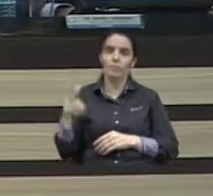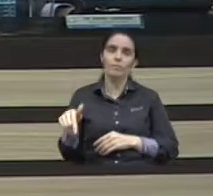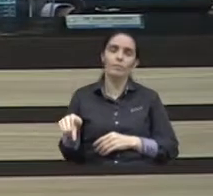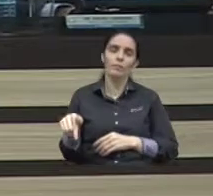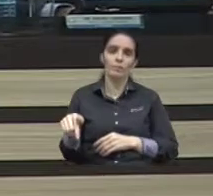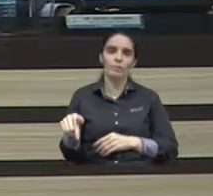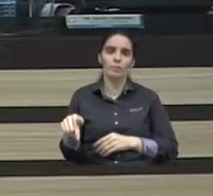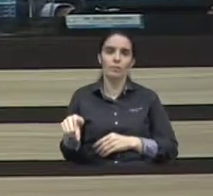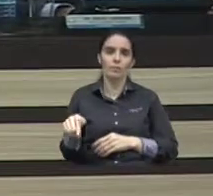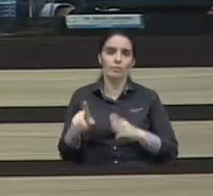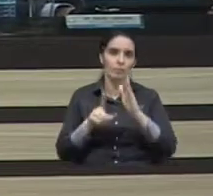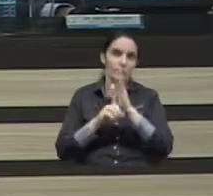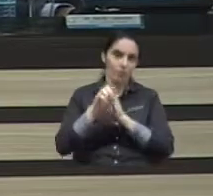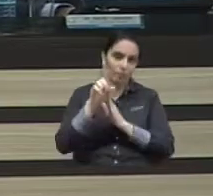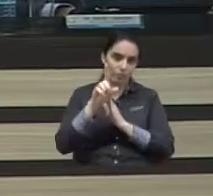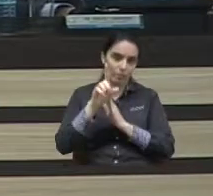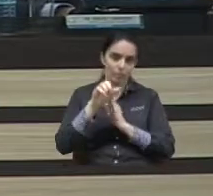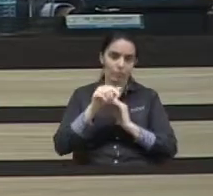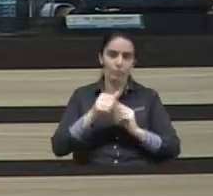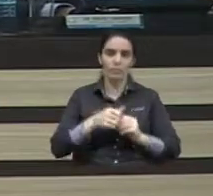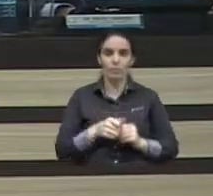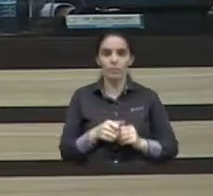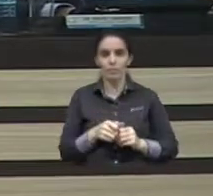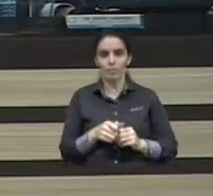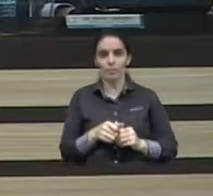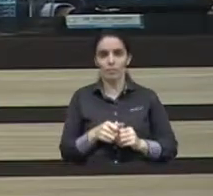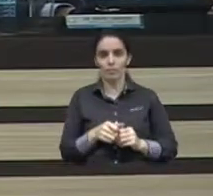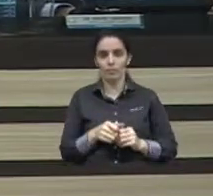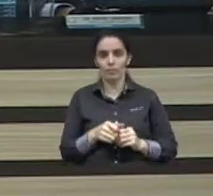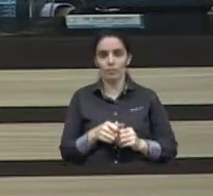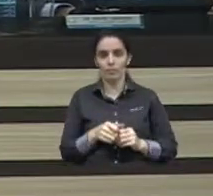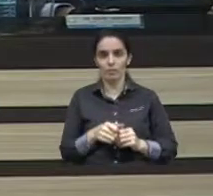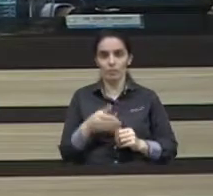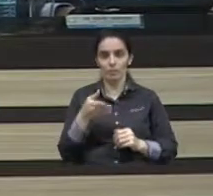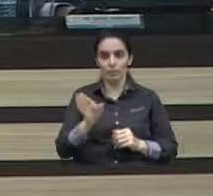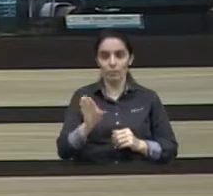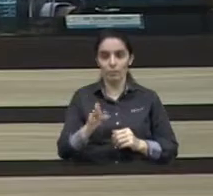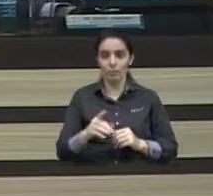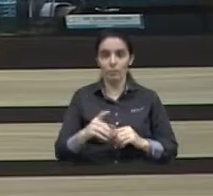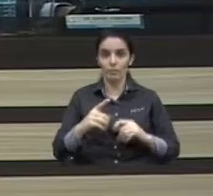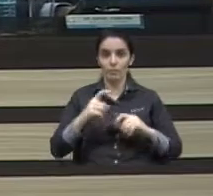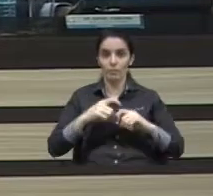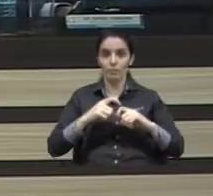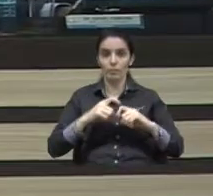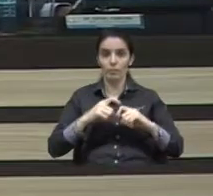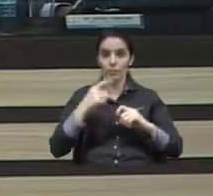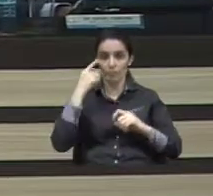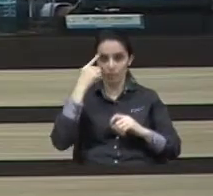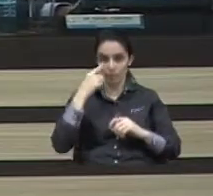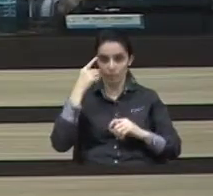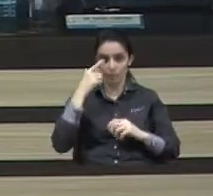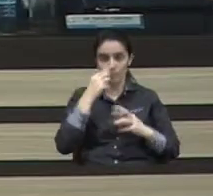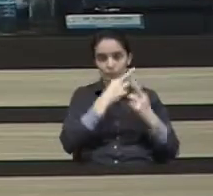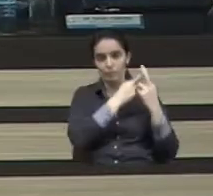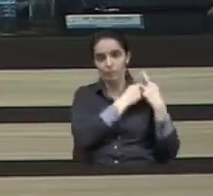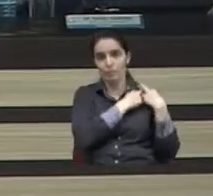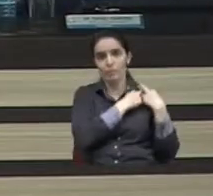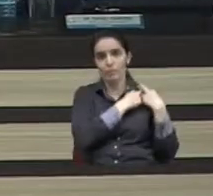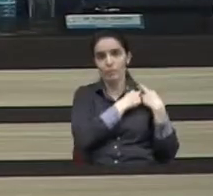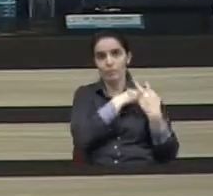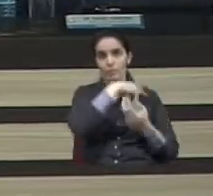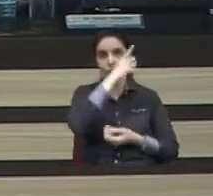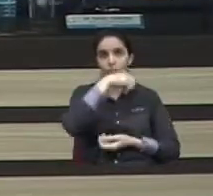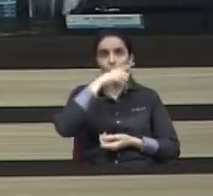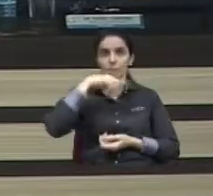699/2017, que requer informações ao Poder Executivo sobre o atendimento médico oftalmológico. Doutora Mayra Costa.